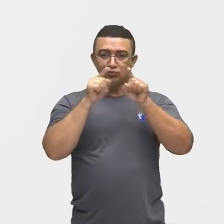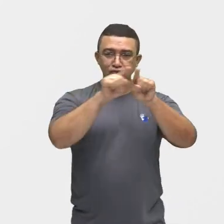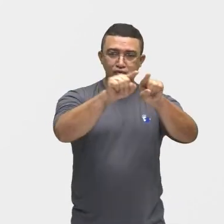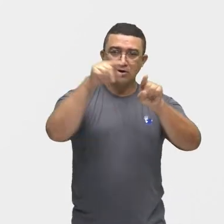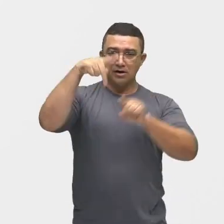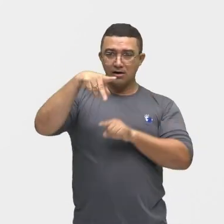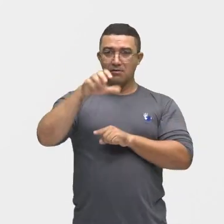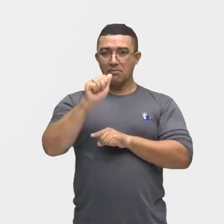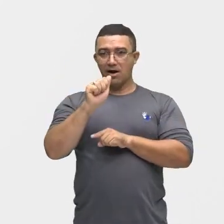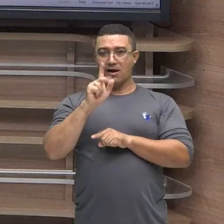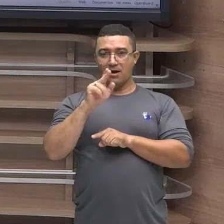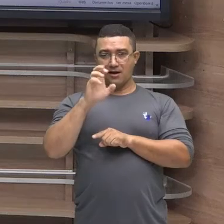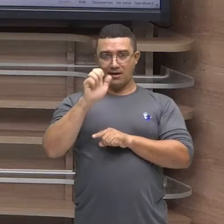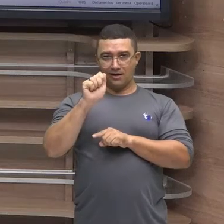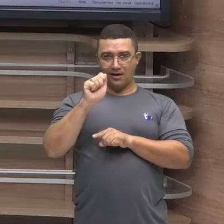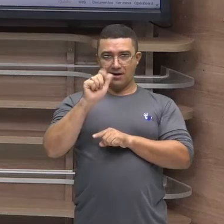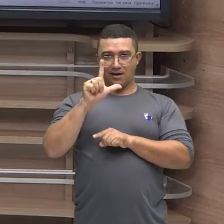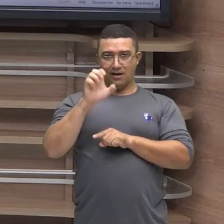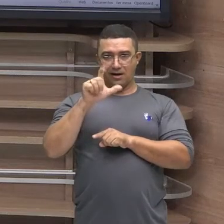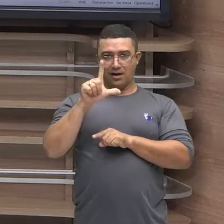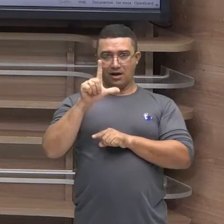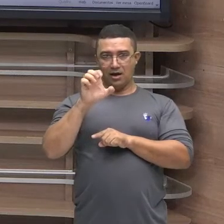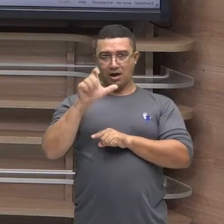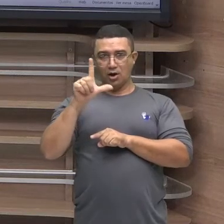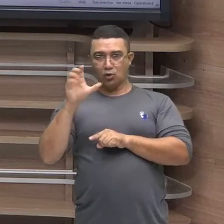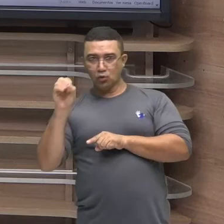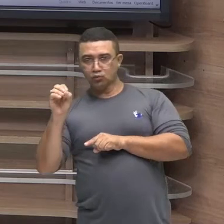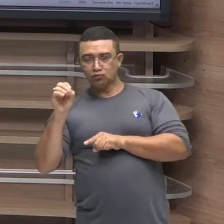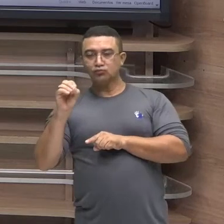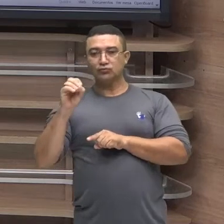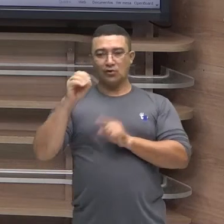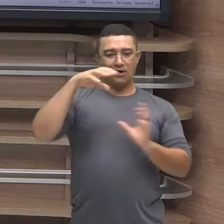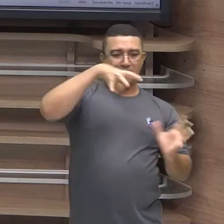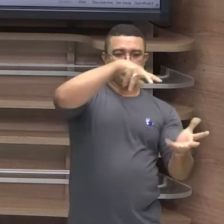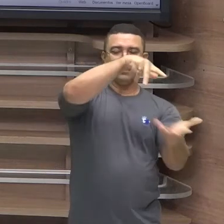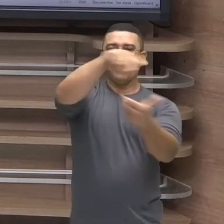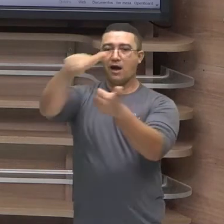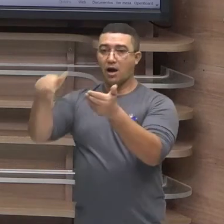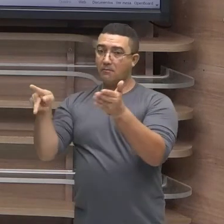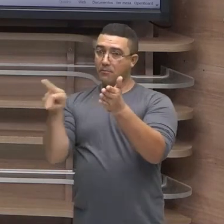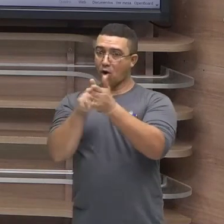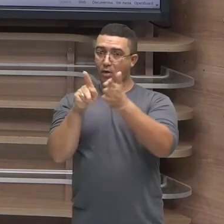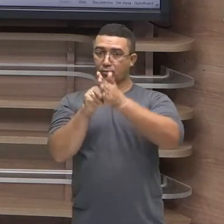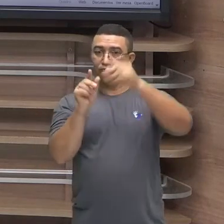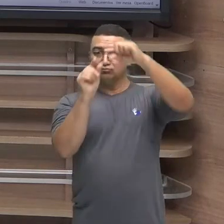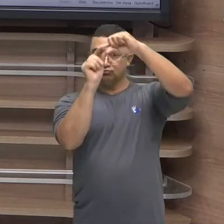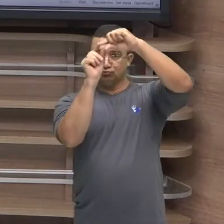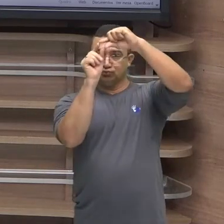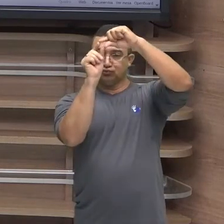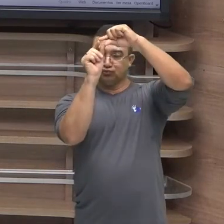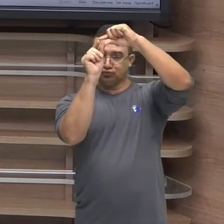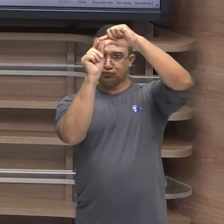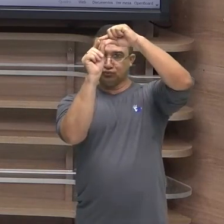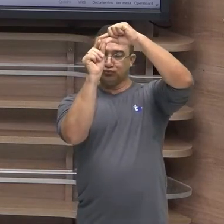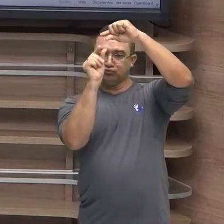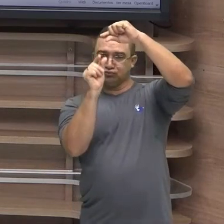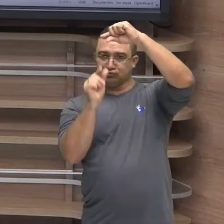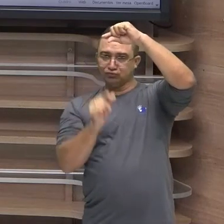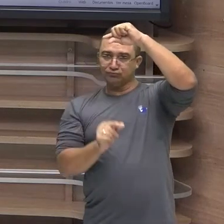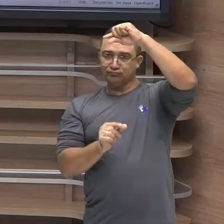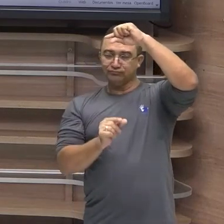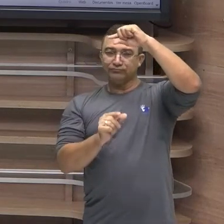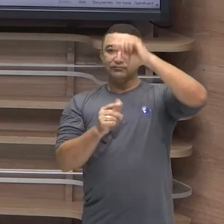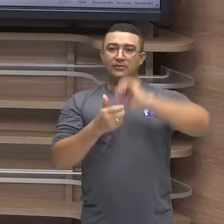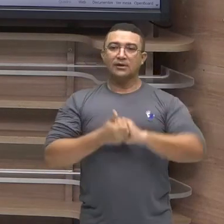linhas imaginárias que vão circundar a Terra no sentido horizontal, gente. E aí, a partir deles, a gente vai